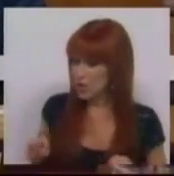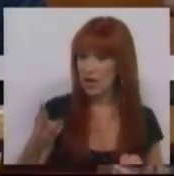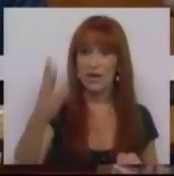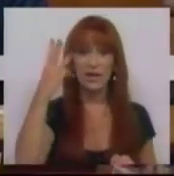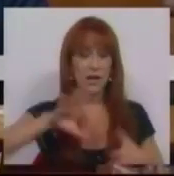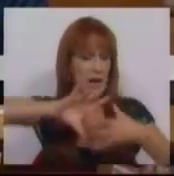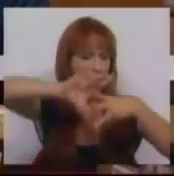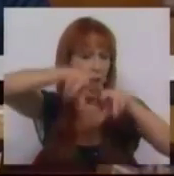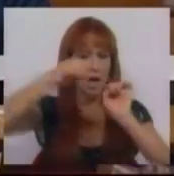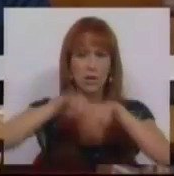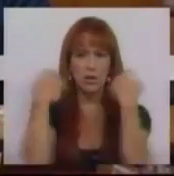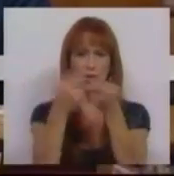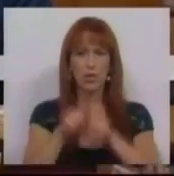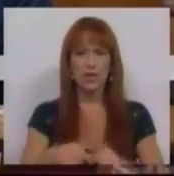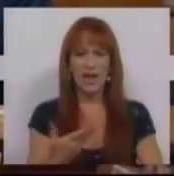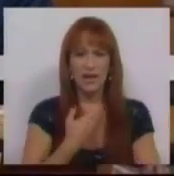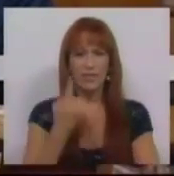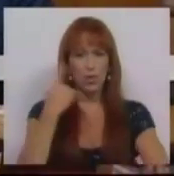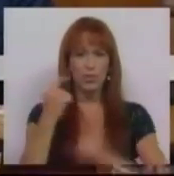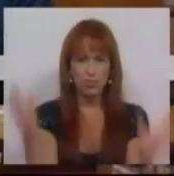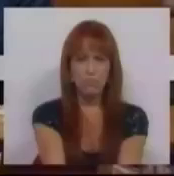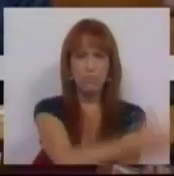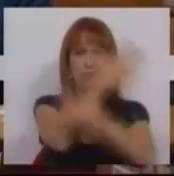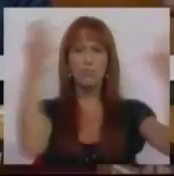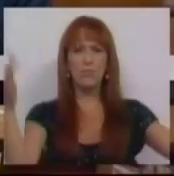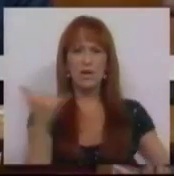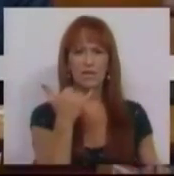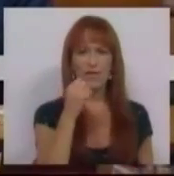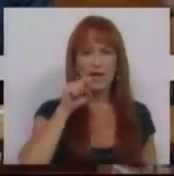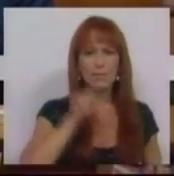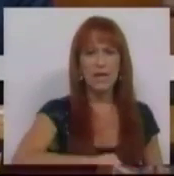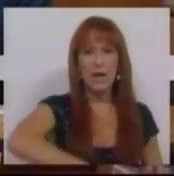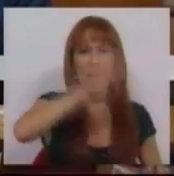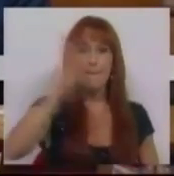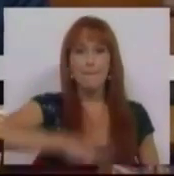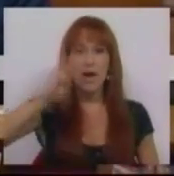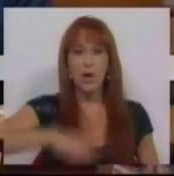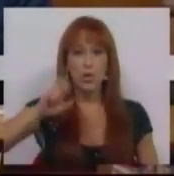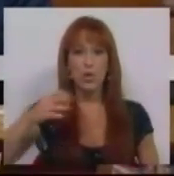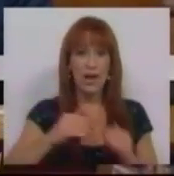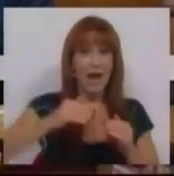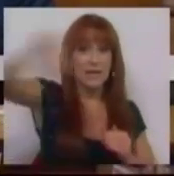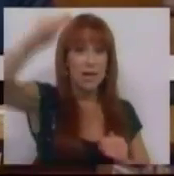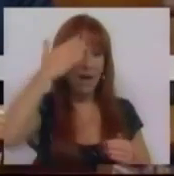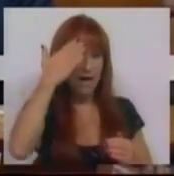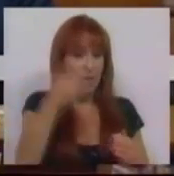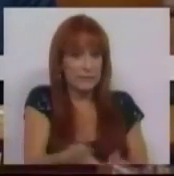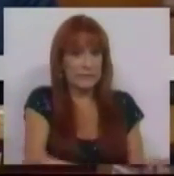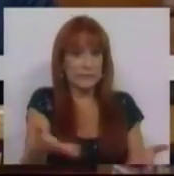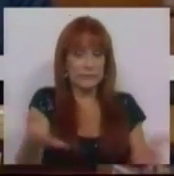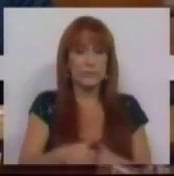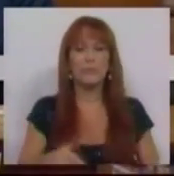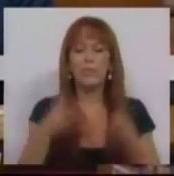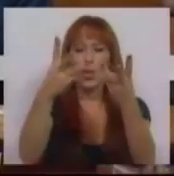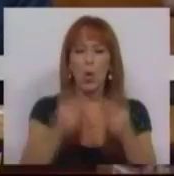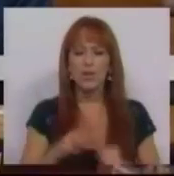de devastação social, a dívida pública aumentou 20 mil milhões de euros acima das previsões.